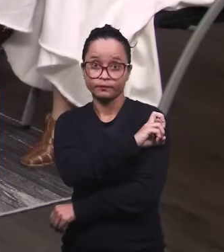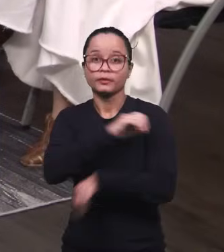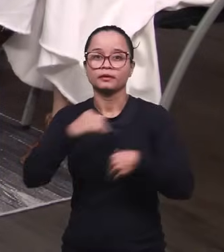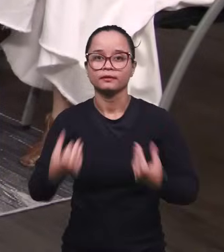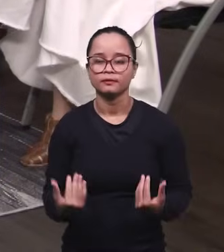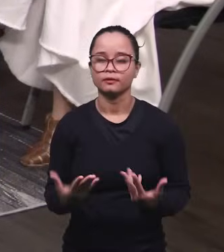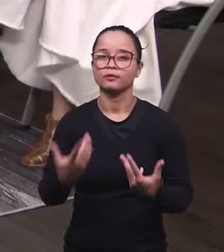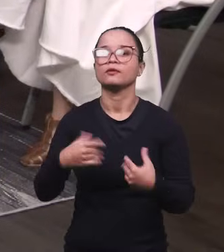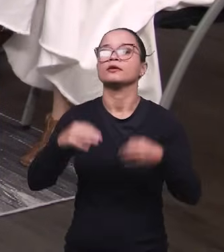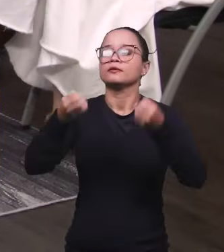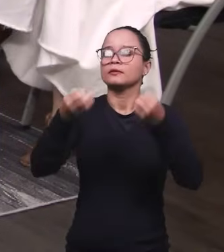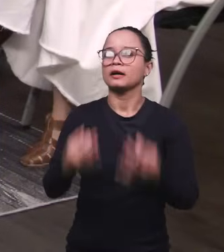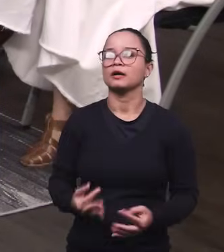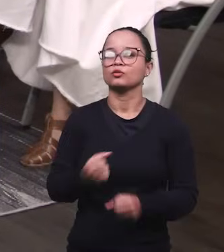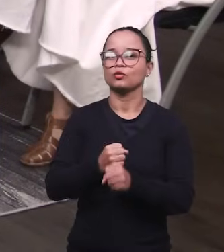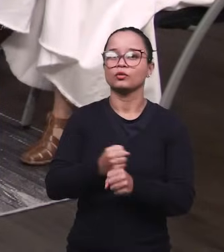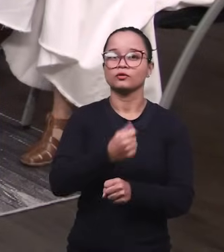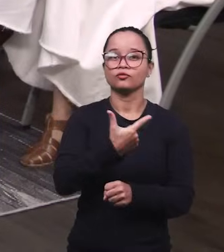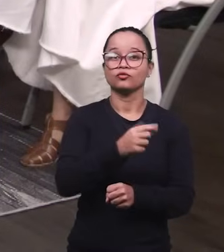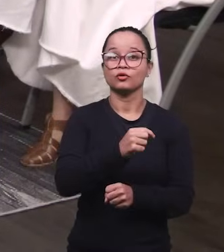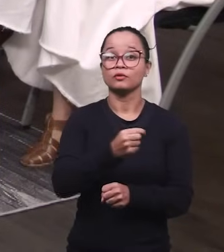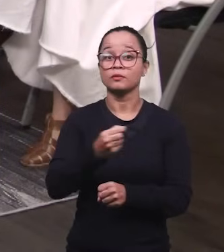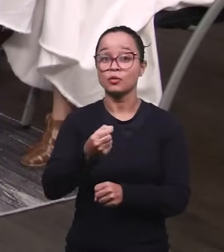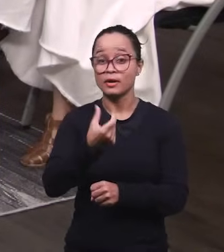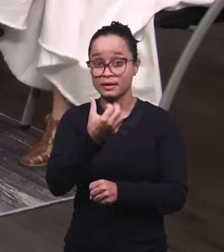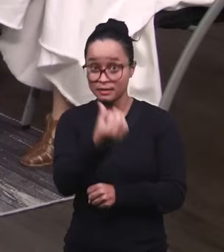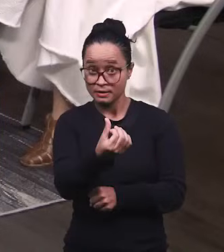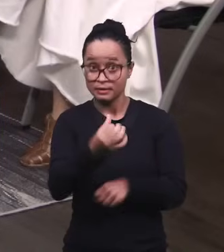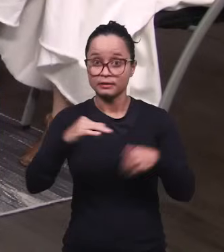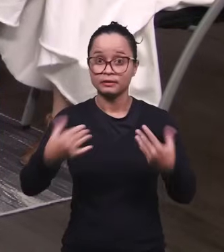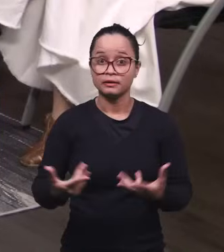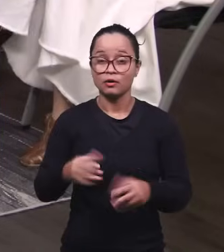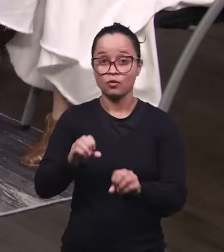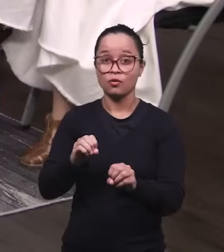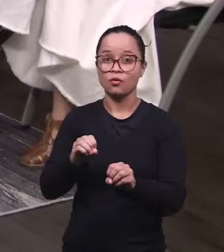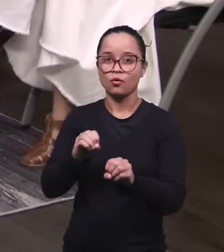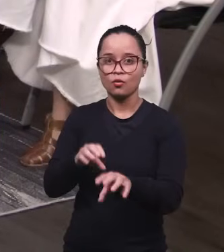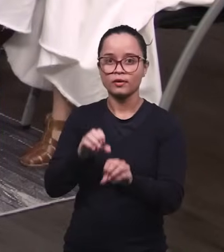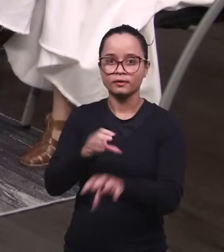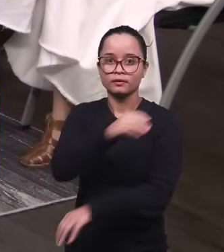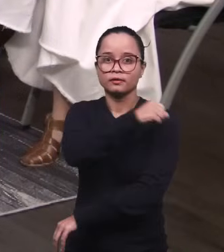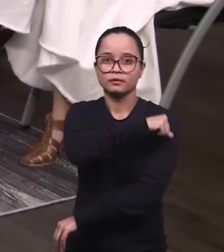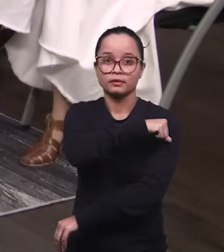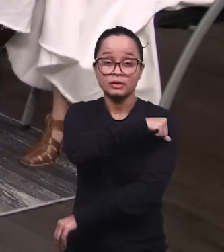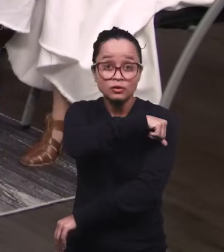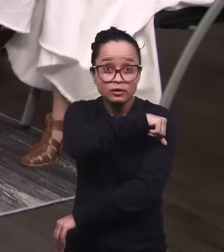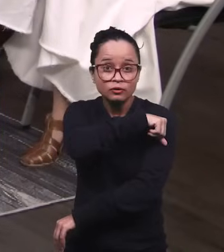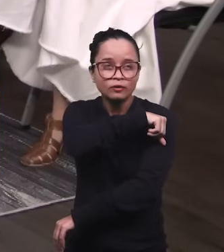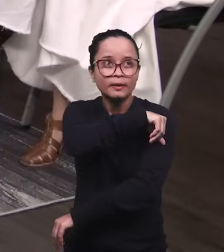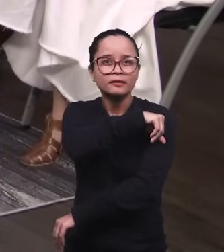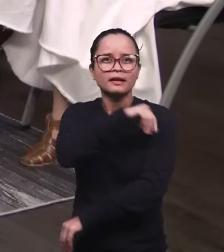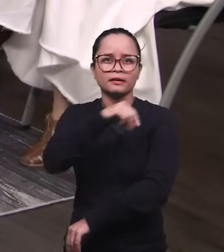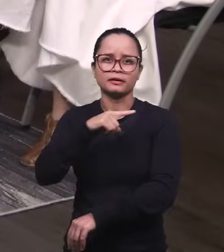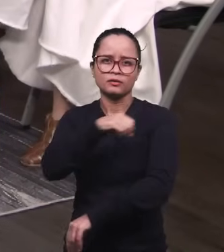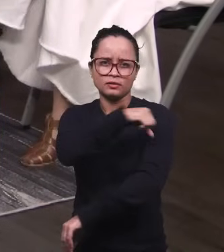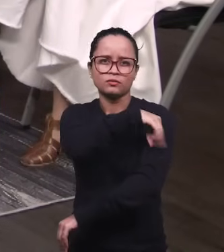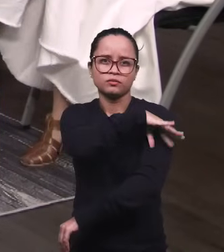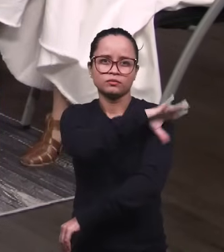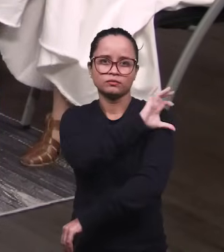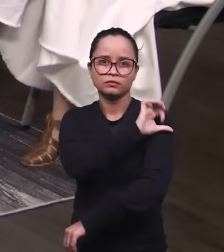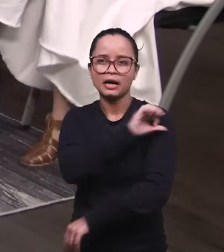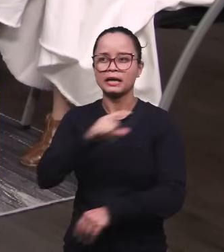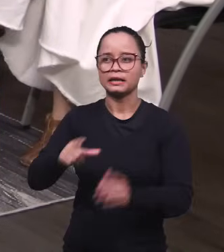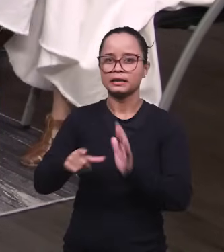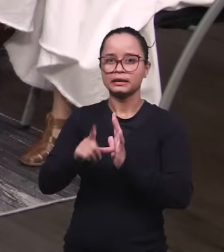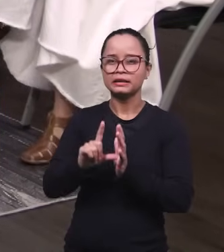E desde 2006, o ensino fundamental passa a ter 9 anos. É diferente de quando nós estudamos, não é? Antes